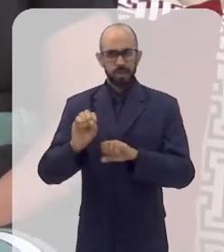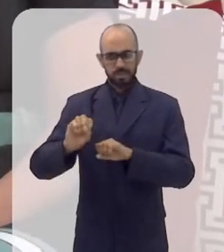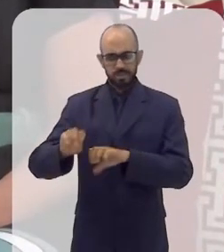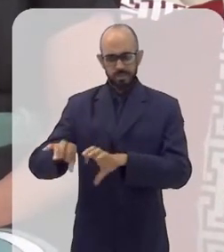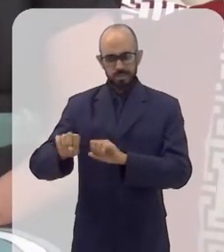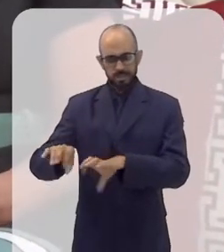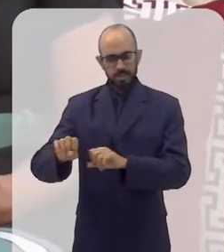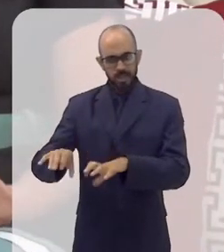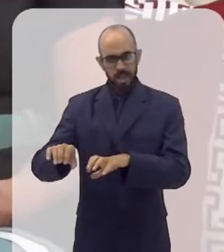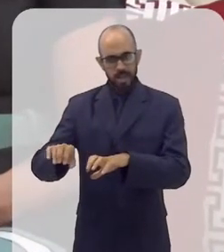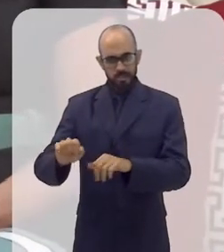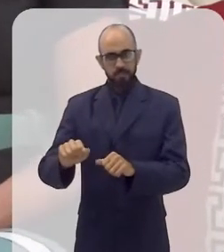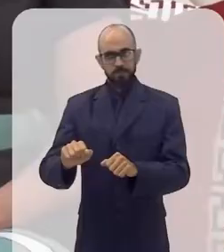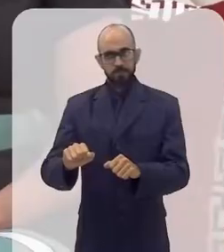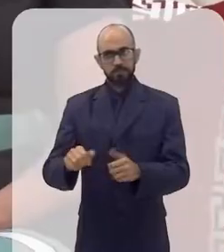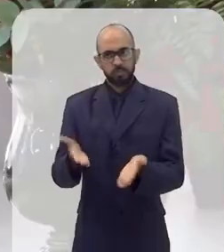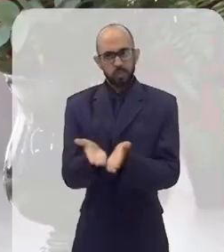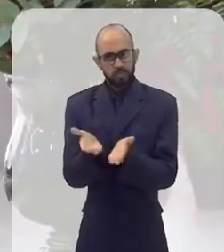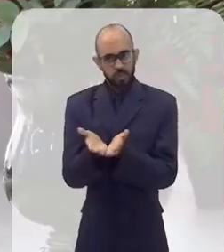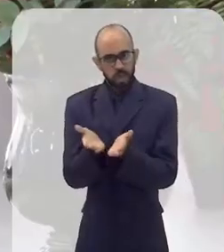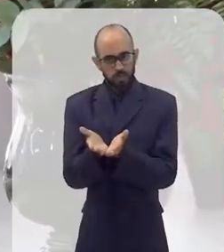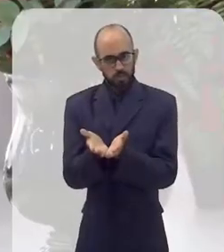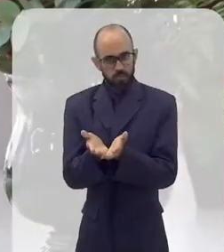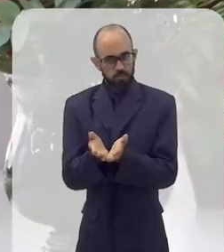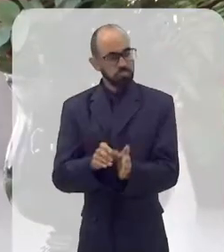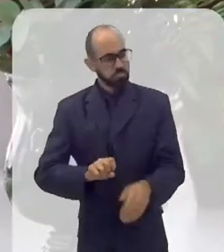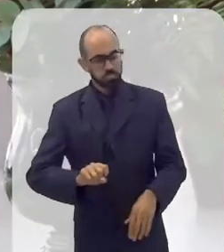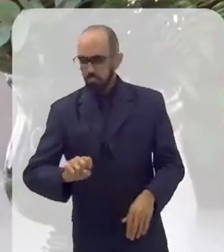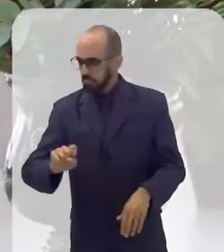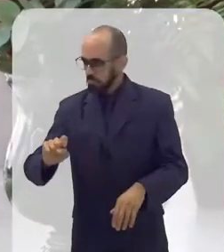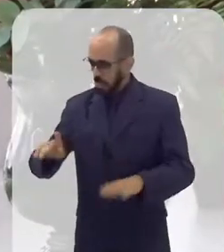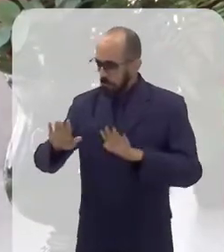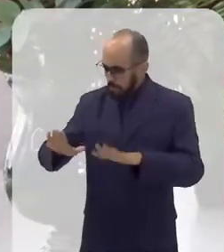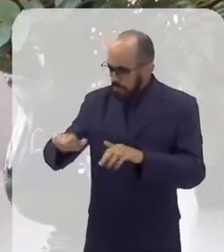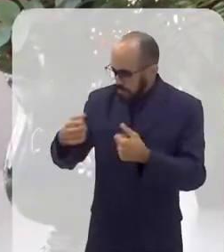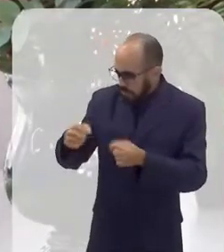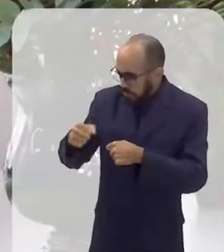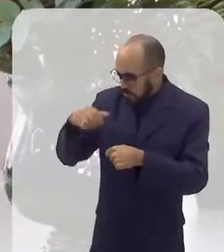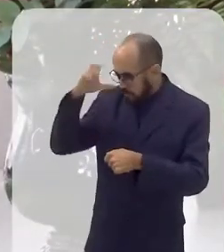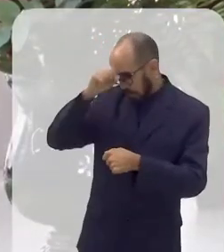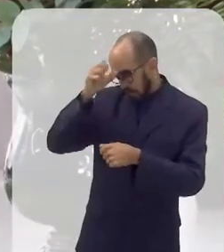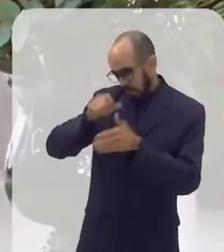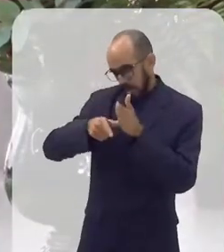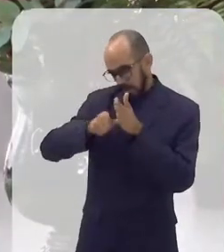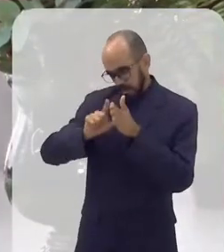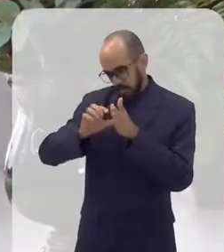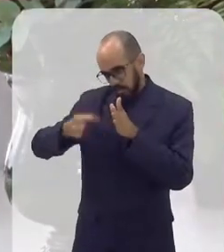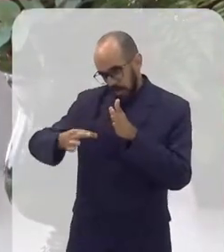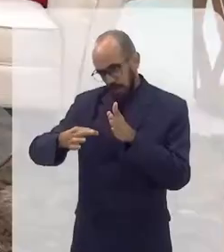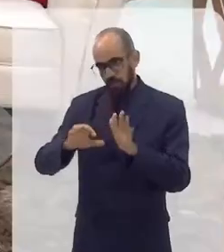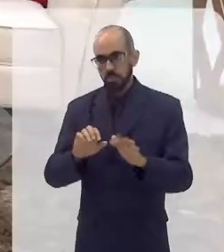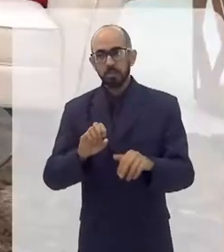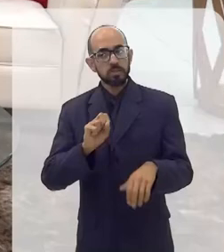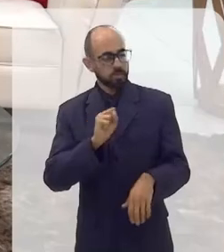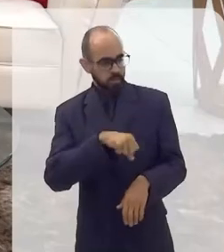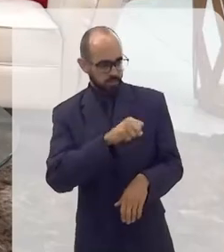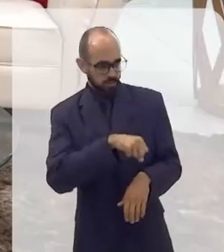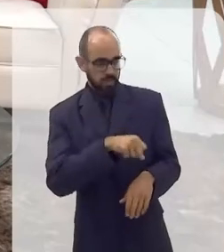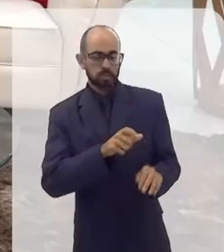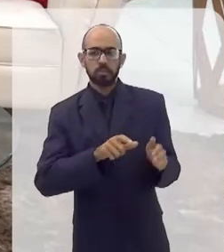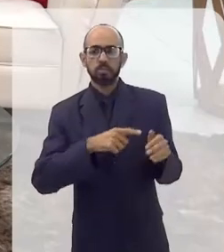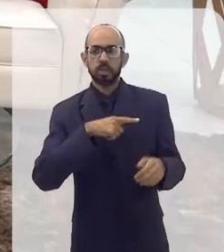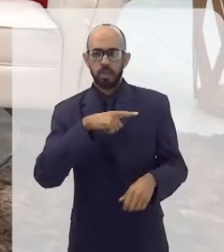as pessoas as lições do Evangelho. Bem, mas eles têm que ter um aprendizado antes disso, né? Antes de ir a campo.